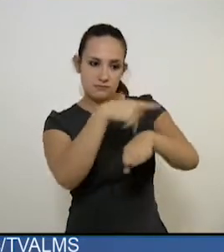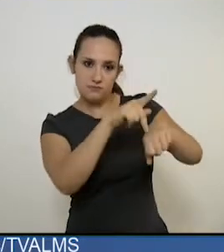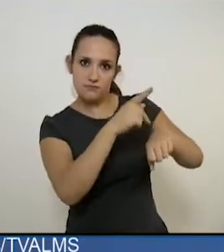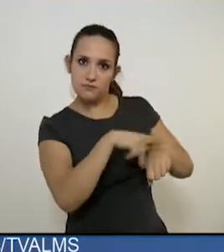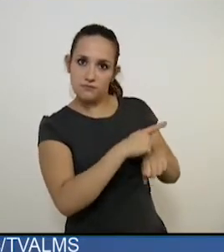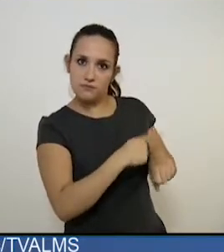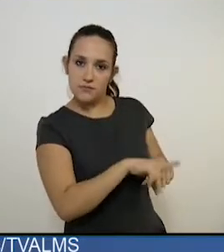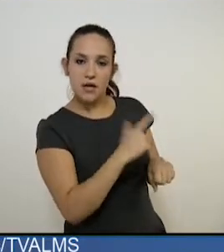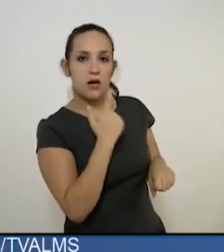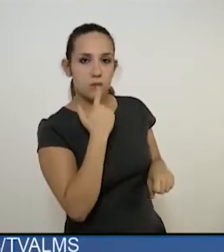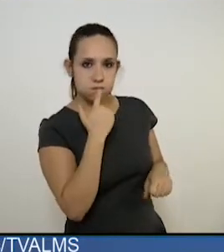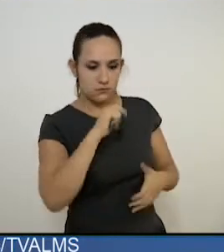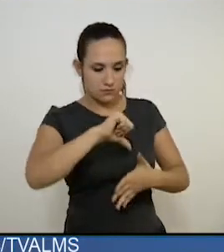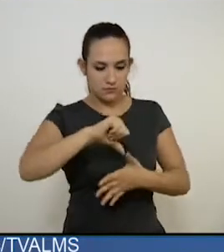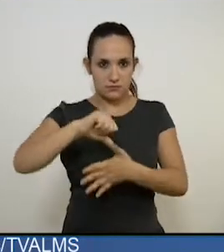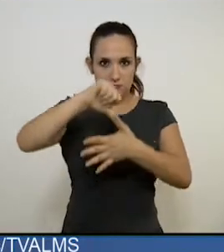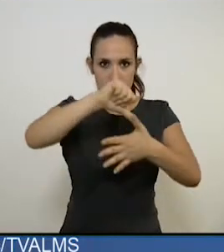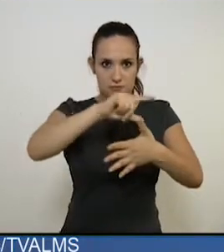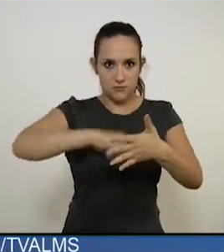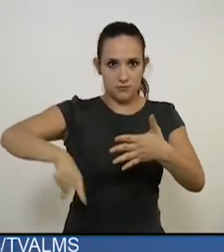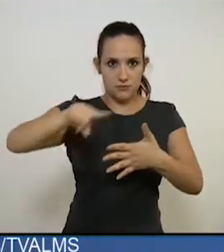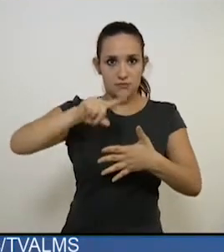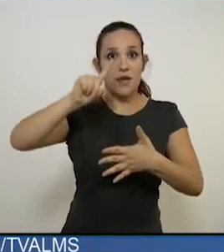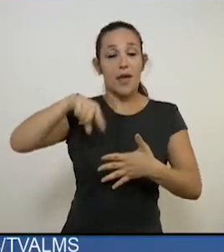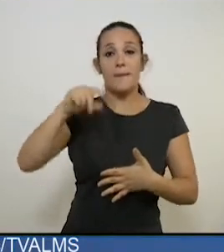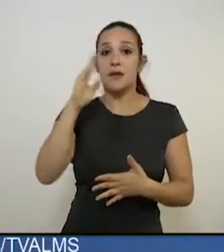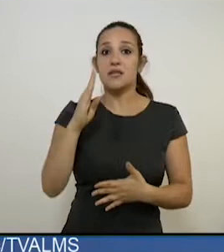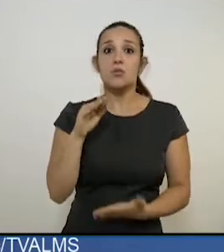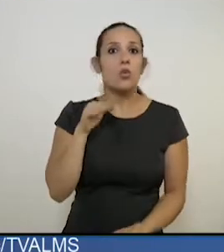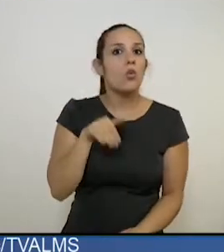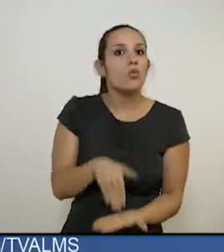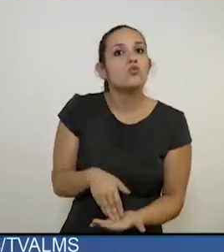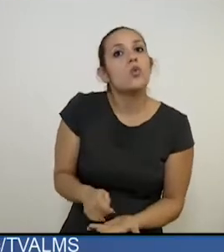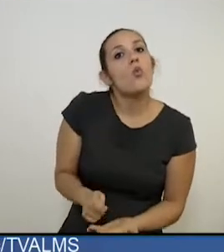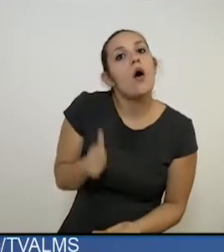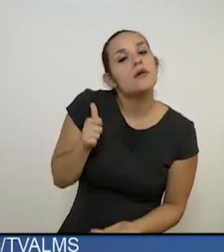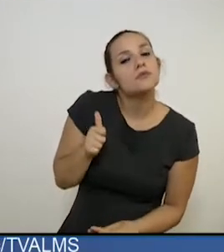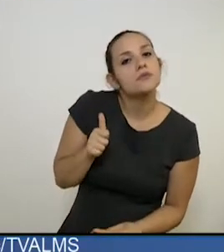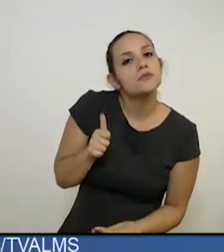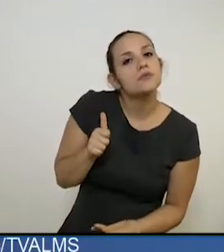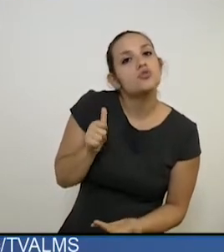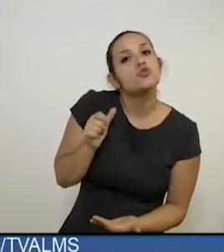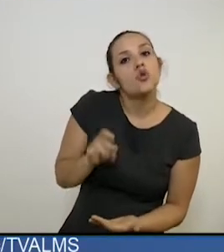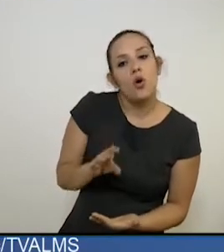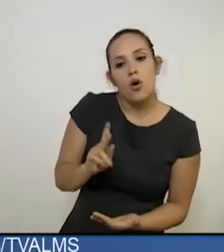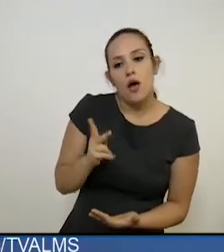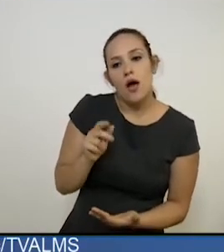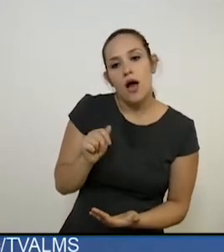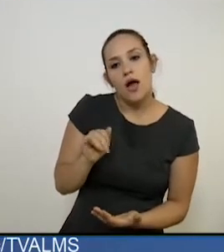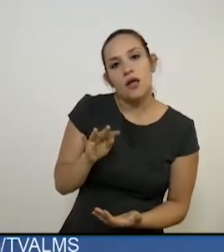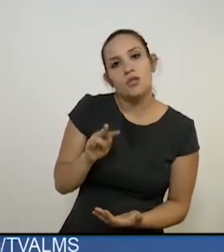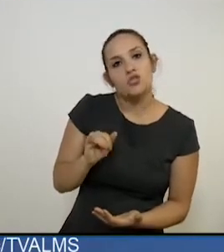latino-americanos, o Brasil apresenta a penúltima posição, à frente apenas do Haiti.